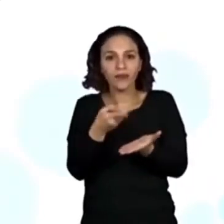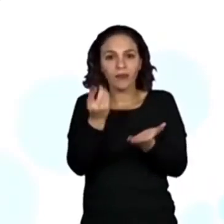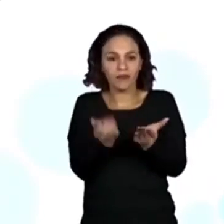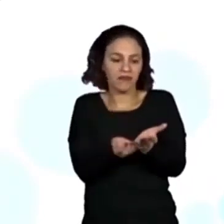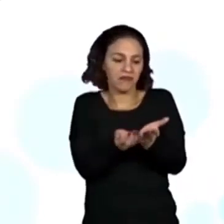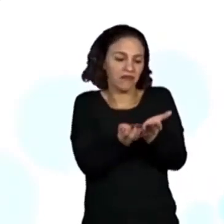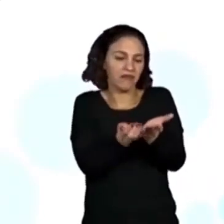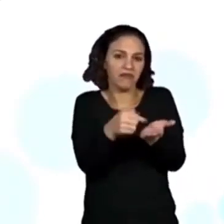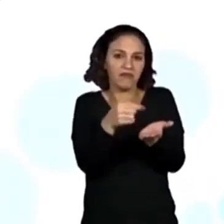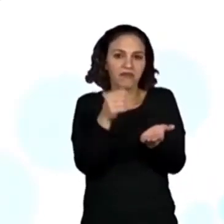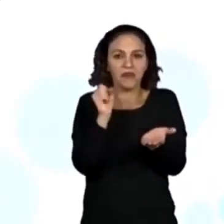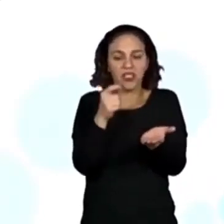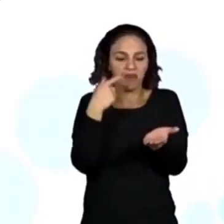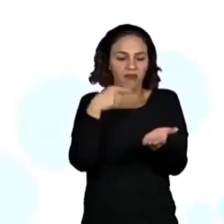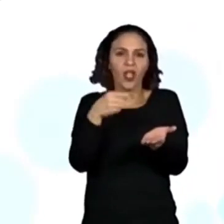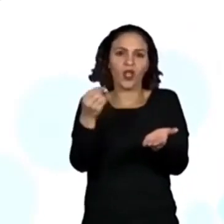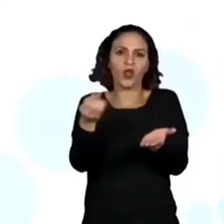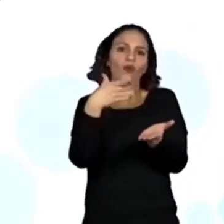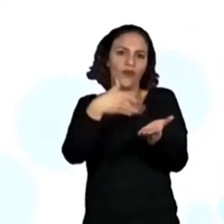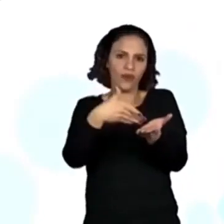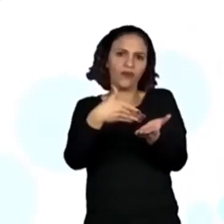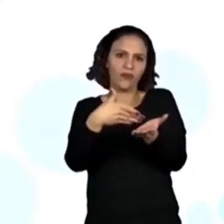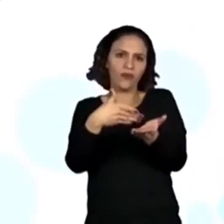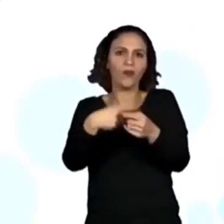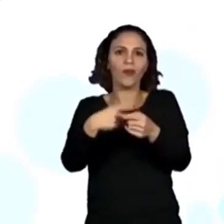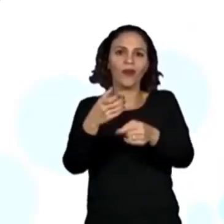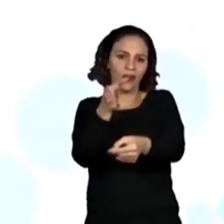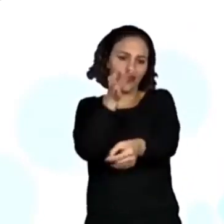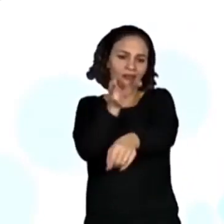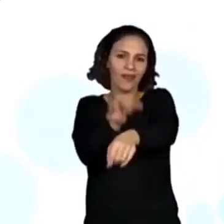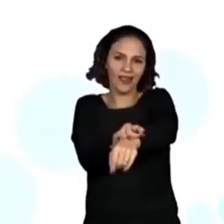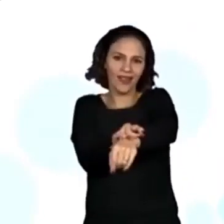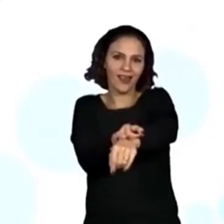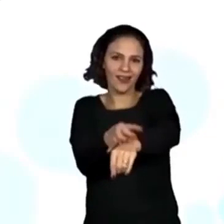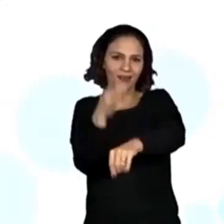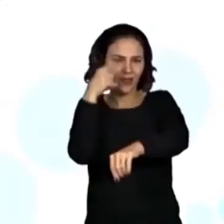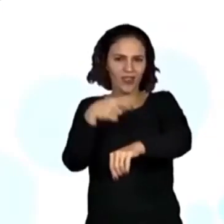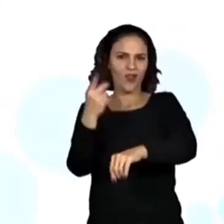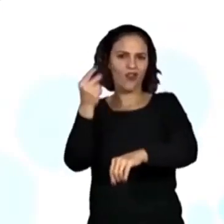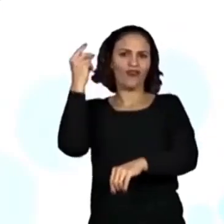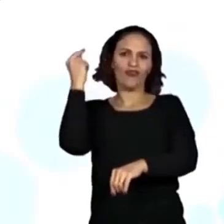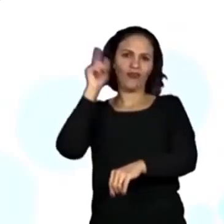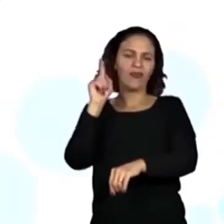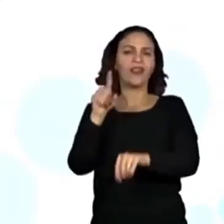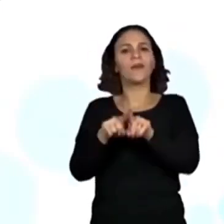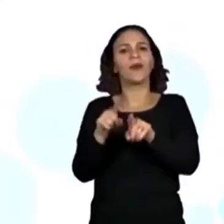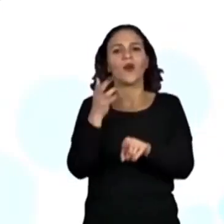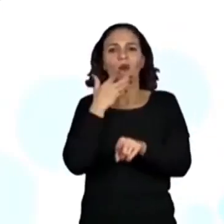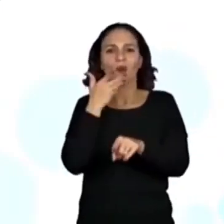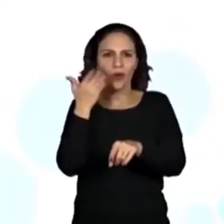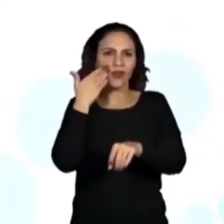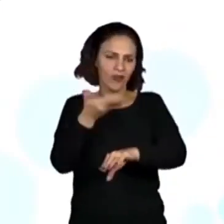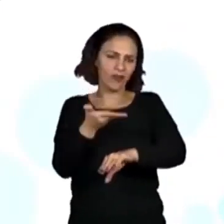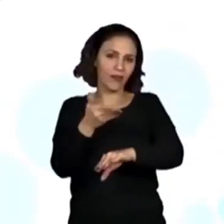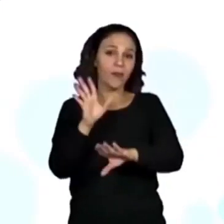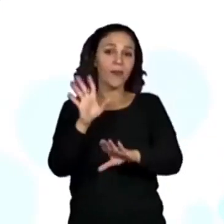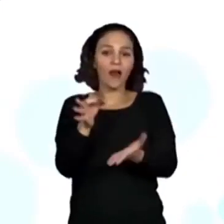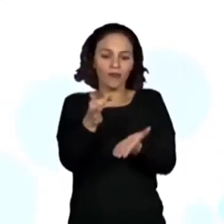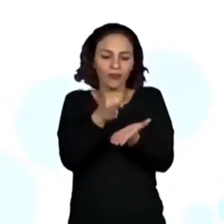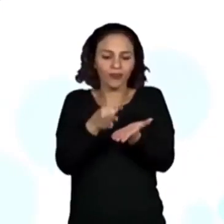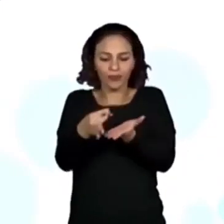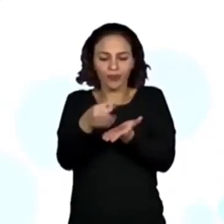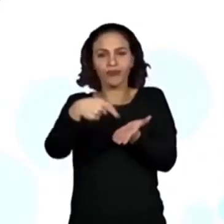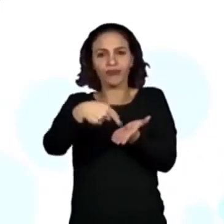que talvez essa foto é moderna por conta do relógio no braço da pessoa, logicamente uma foto colorida, mas os grãos de café na mão